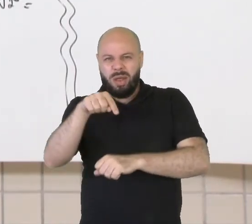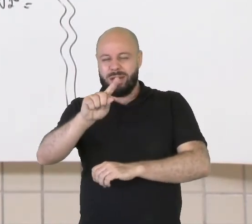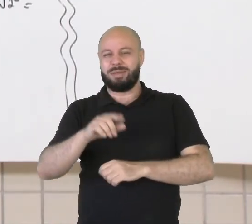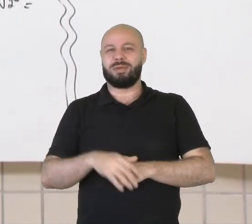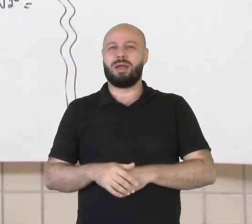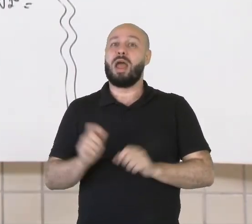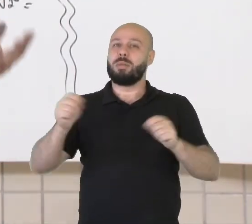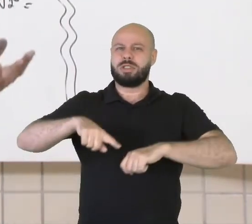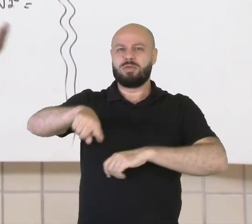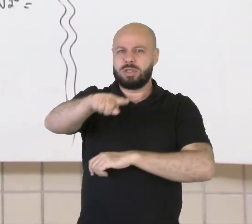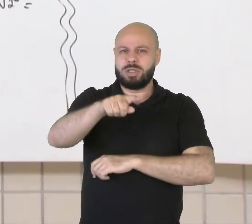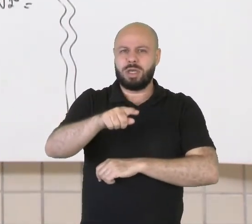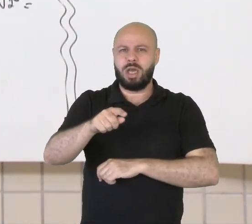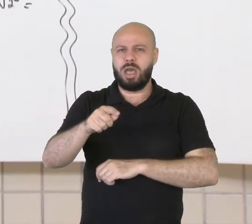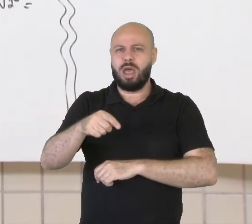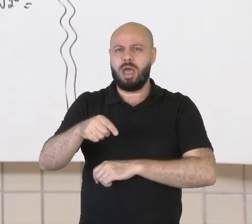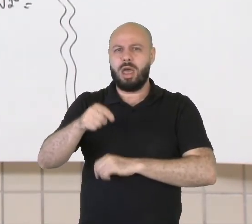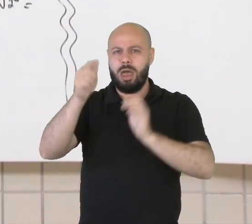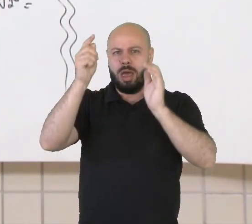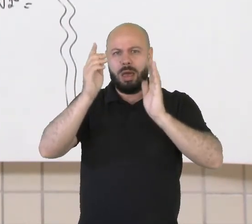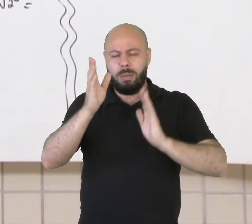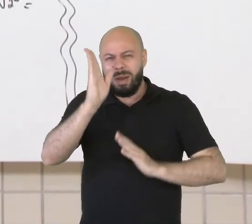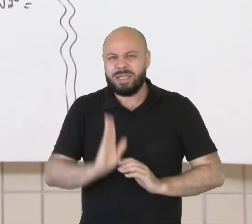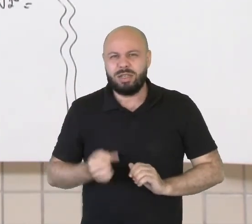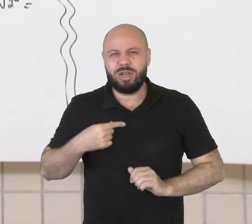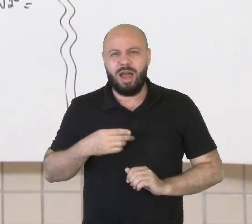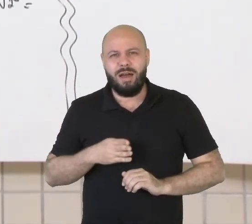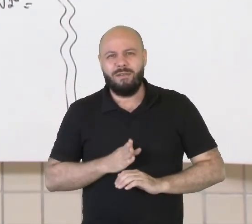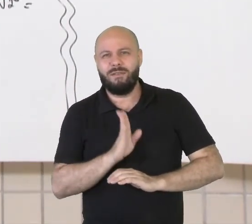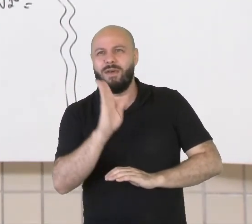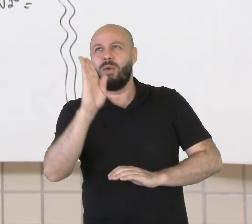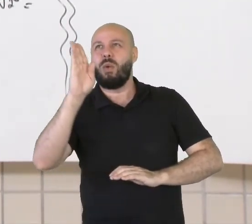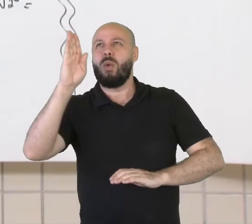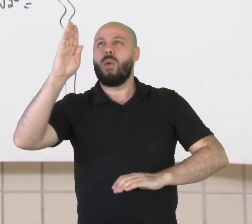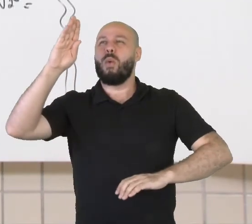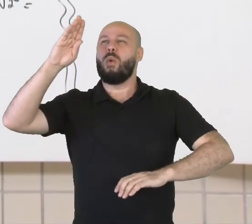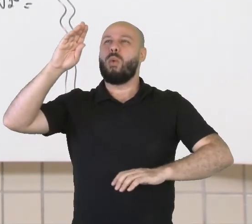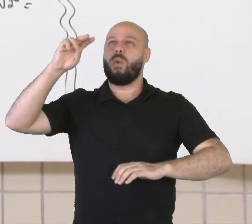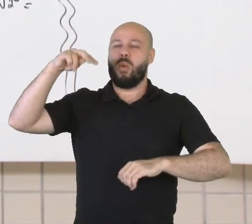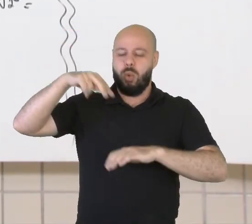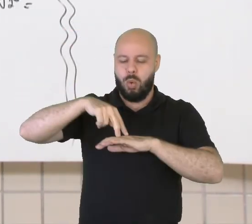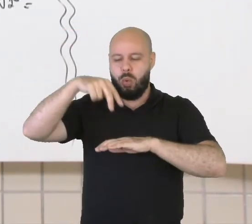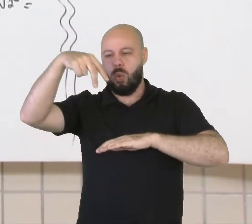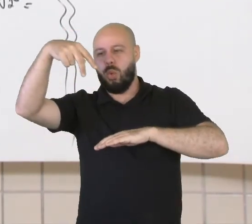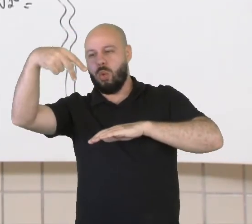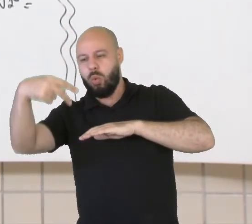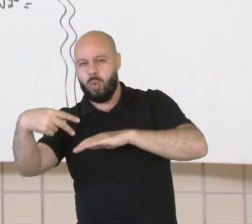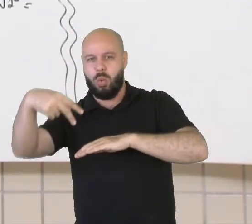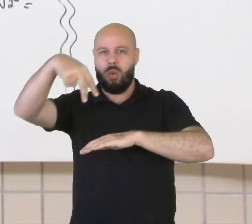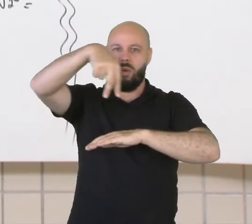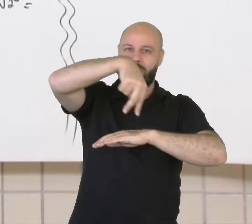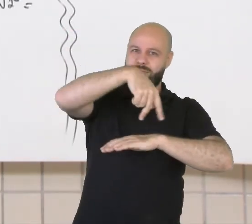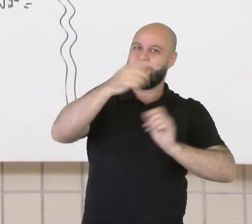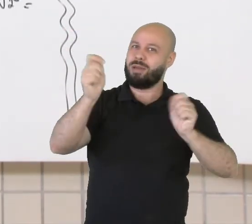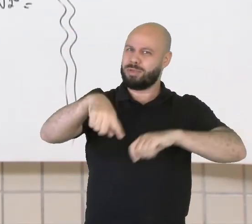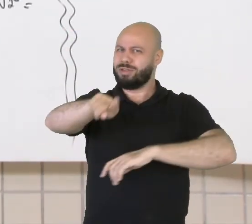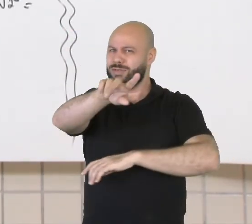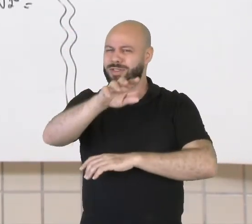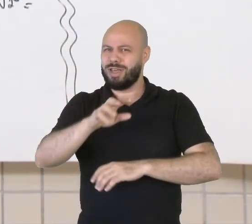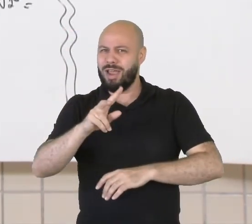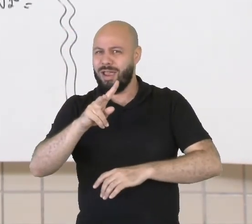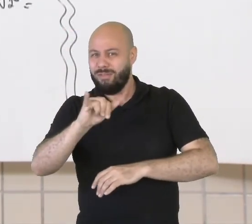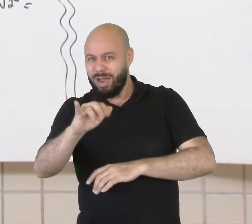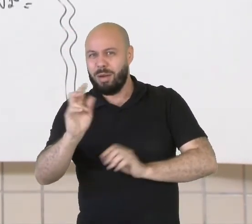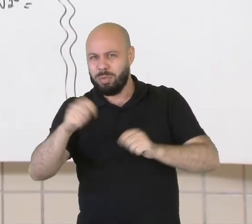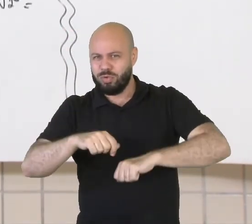próximo brasileiro, aí é o espaço, como nós já tivemos um brasileiro que foi, e já temos uma programação para ir um próximo. Então, de repente, você pode ser o